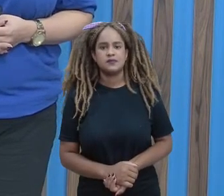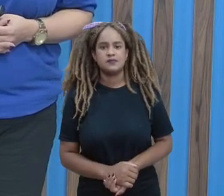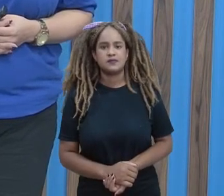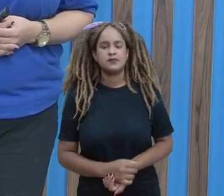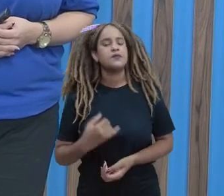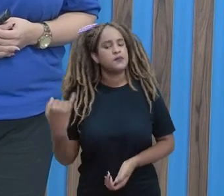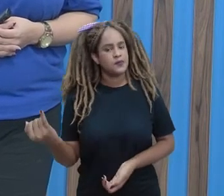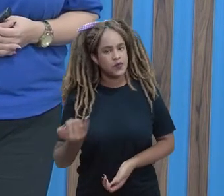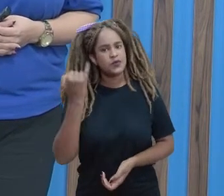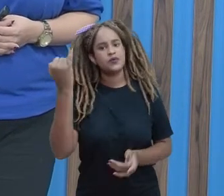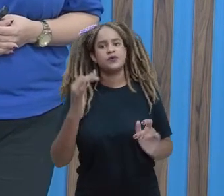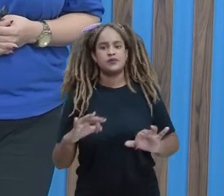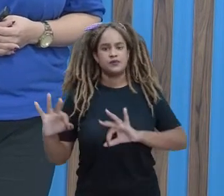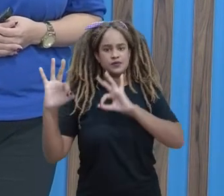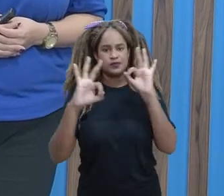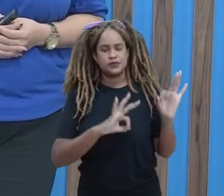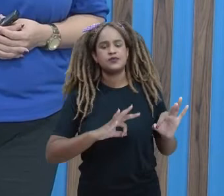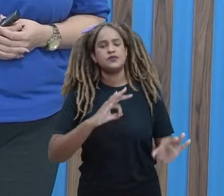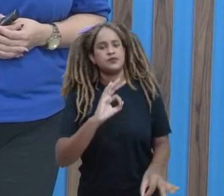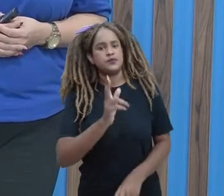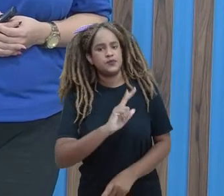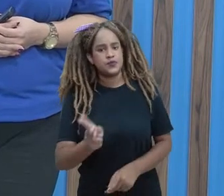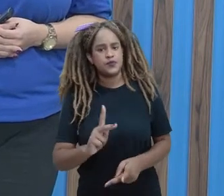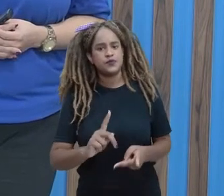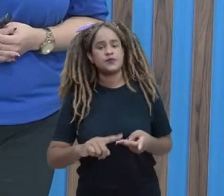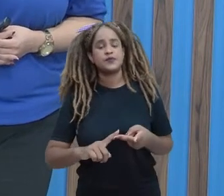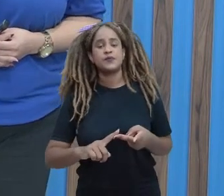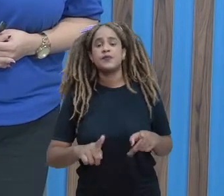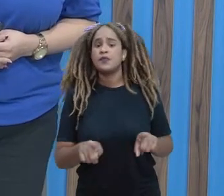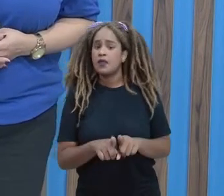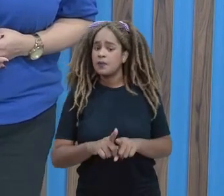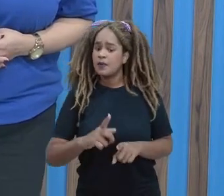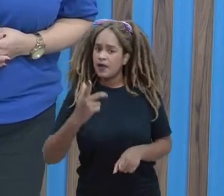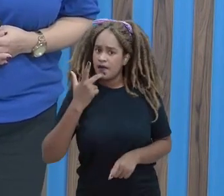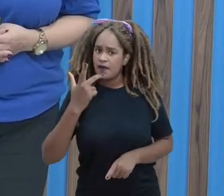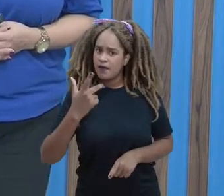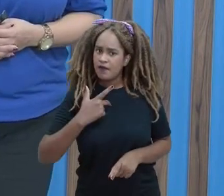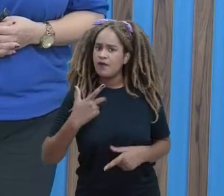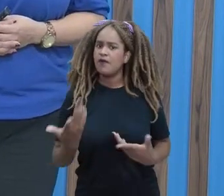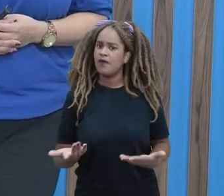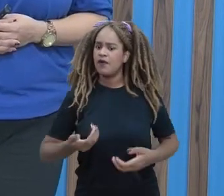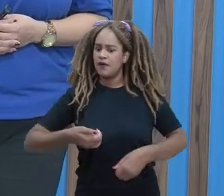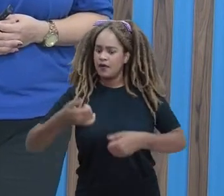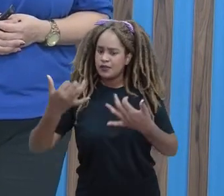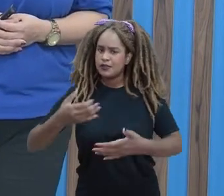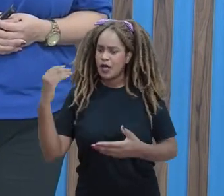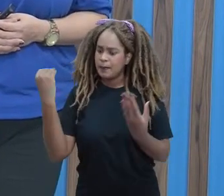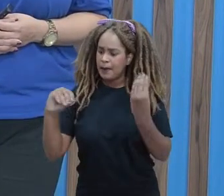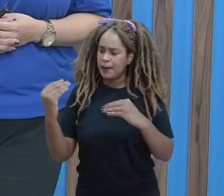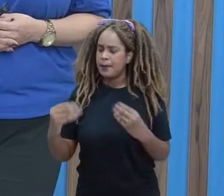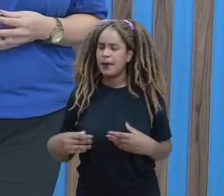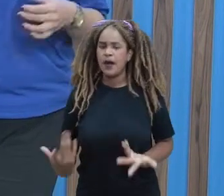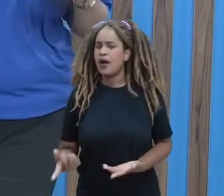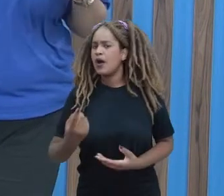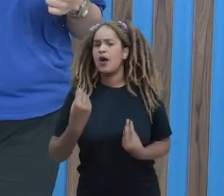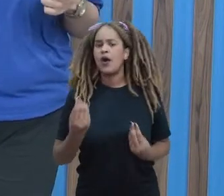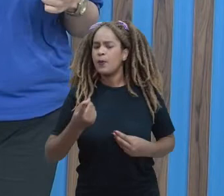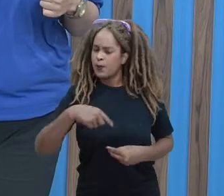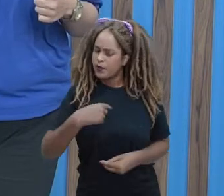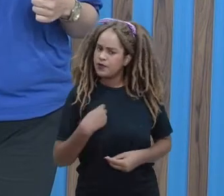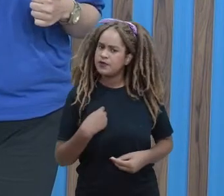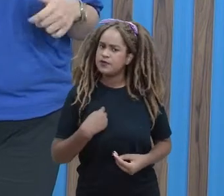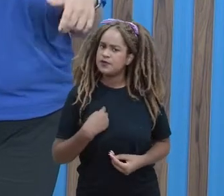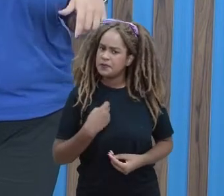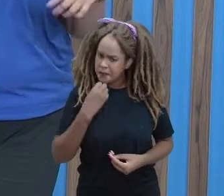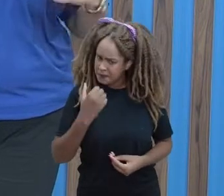acompanhar os nossos professores e também falem com a gente no chat, para a gente saber como é que vocês estão. Tá tudo certinho